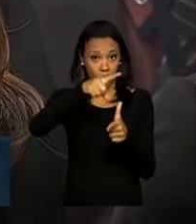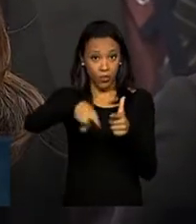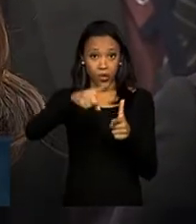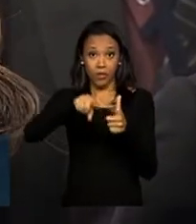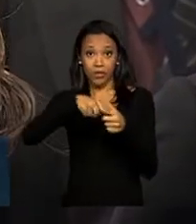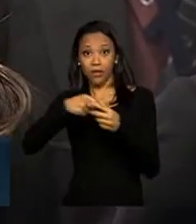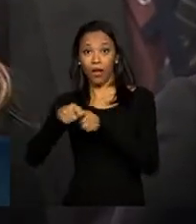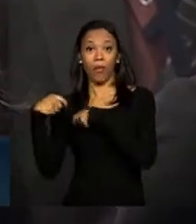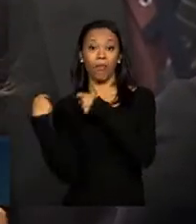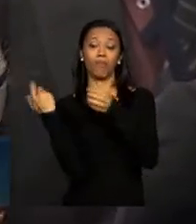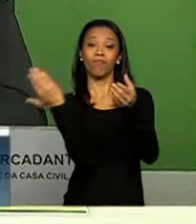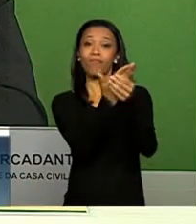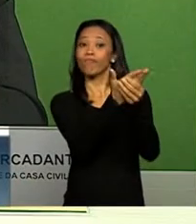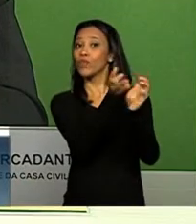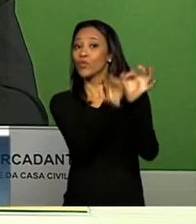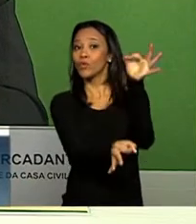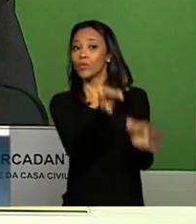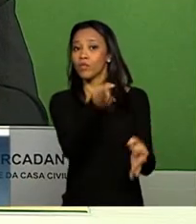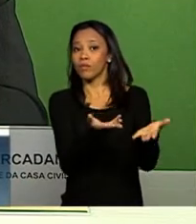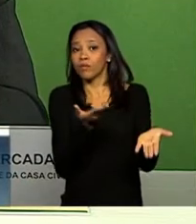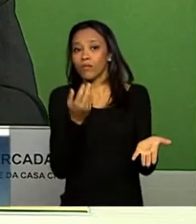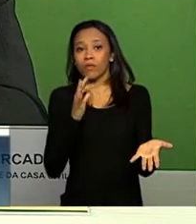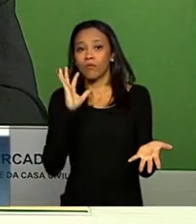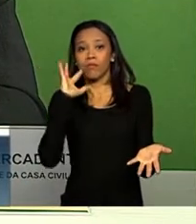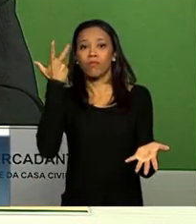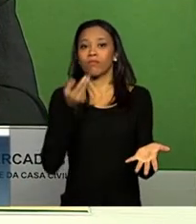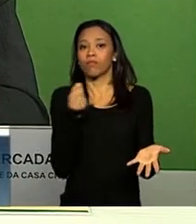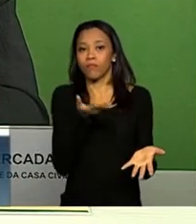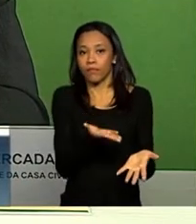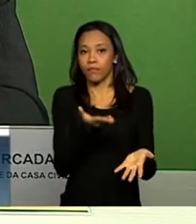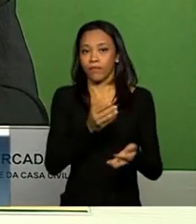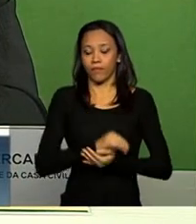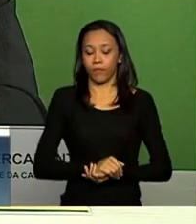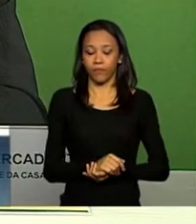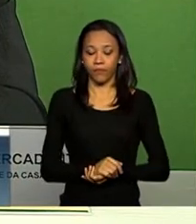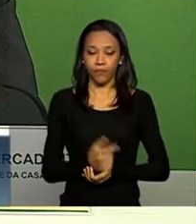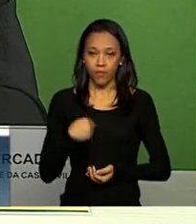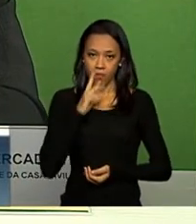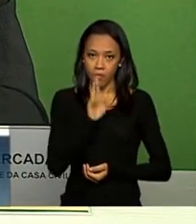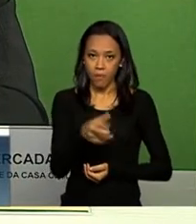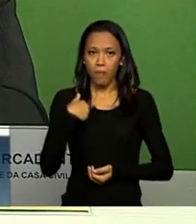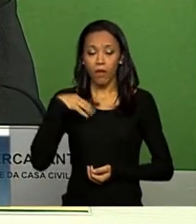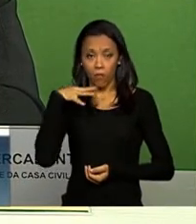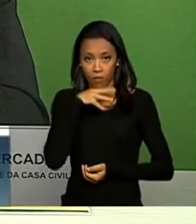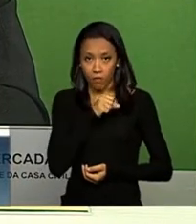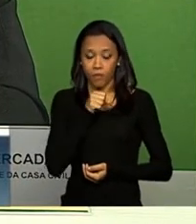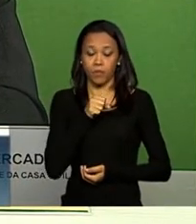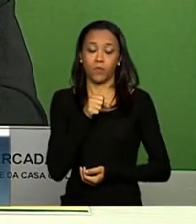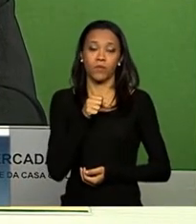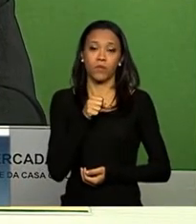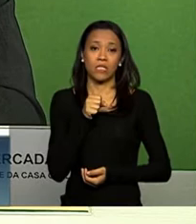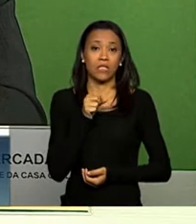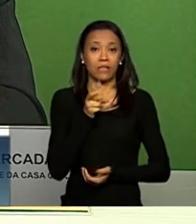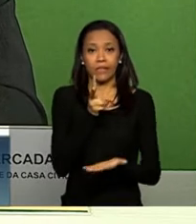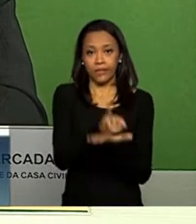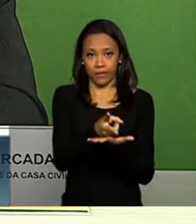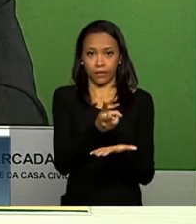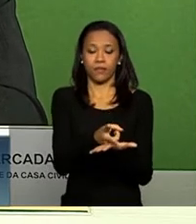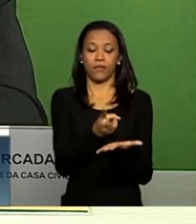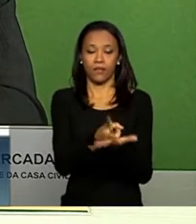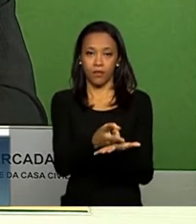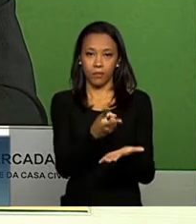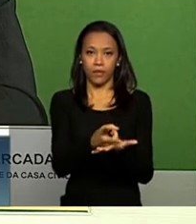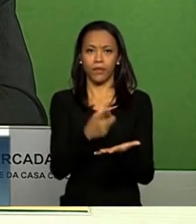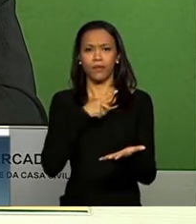a justiça. Obrigada. Eu já disse, eu acho que sempre que há algum tipo